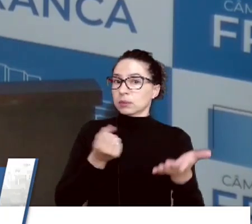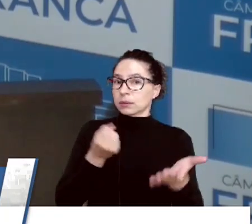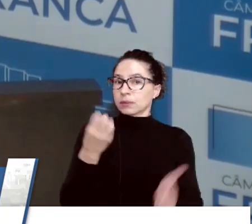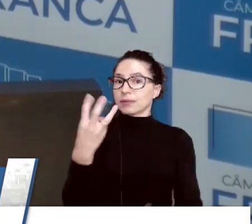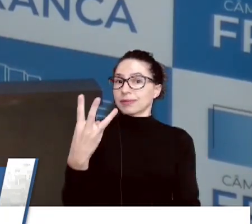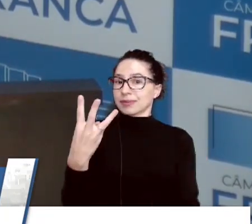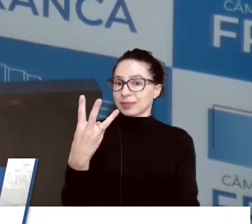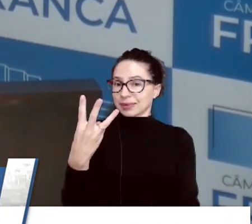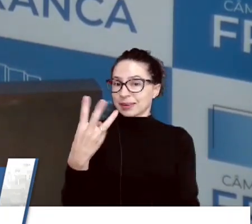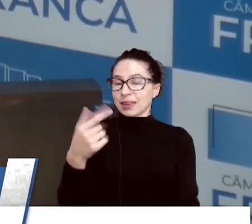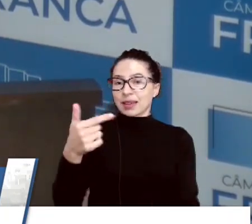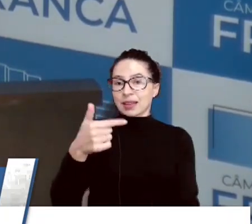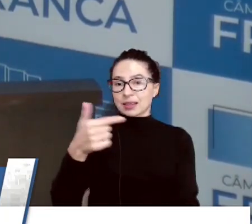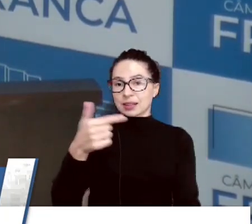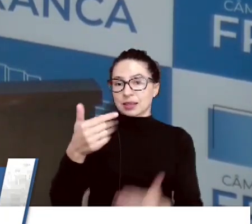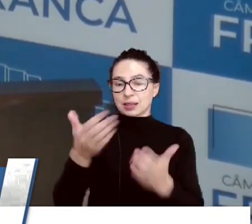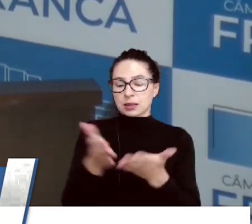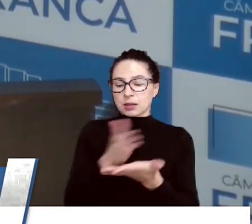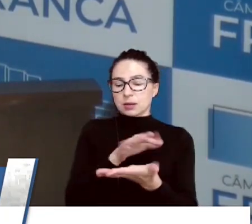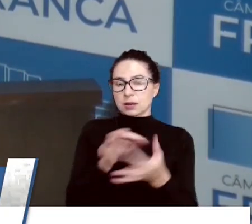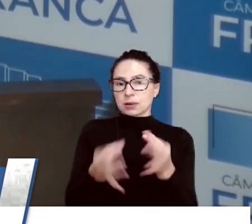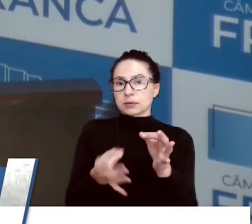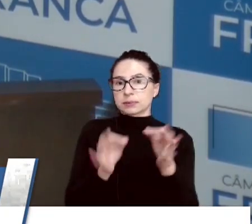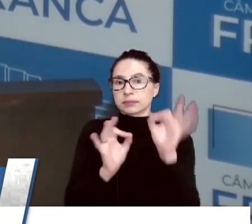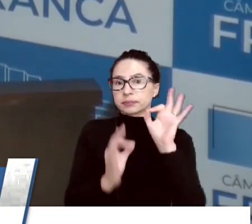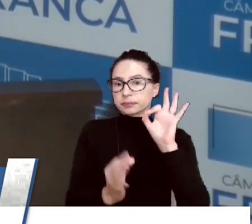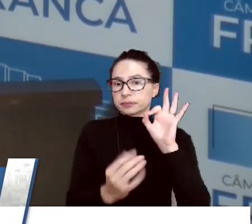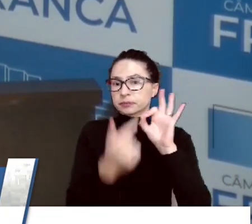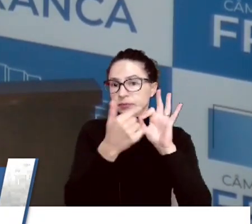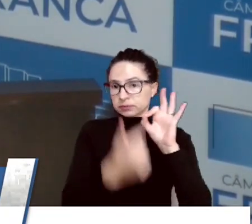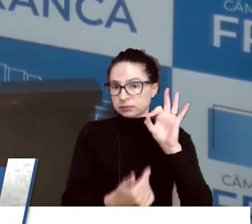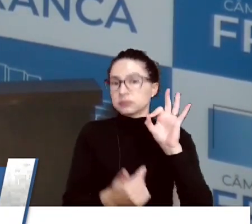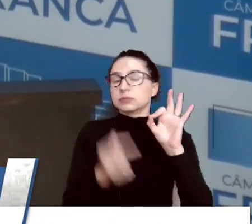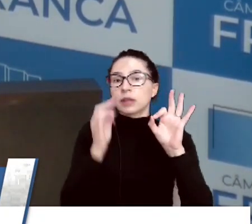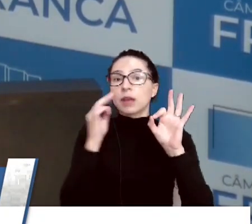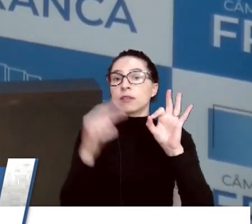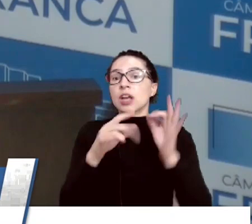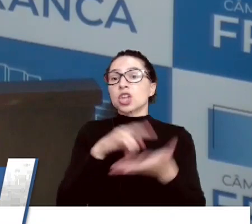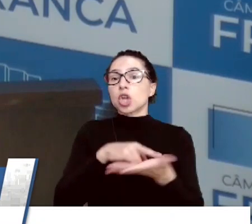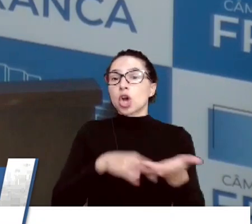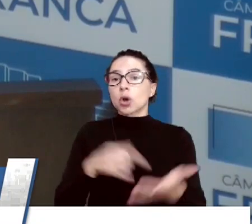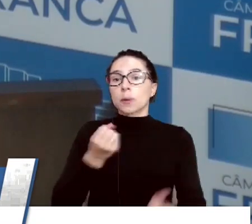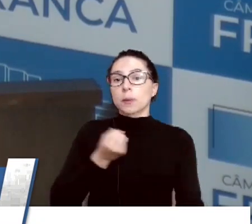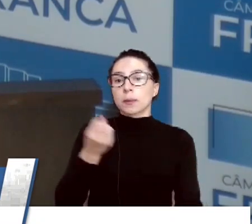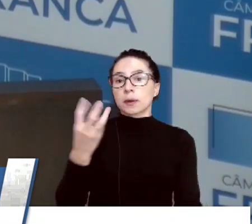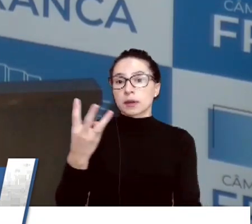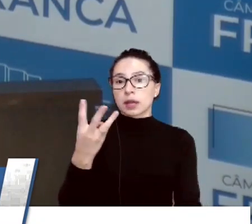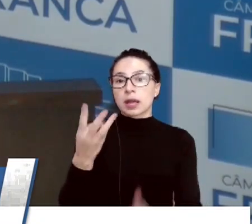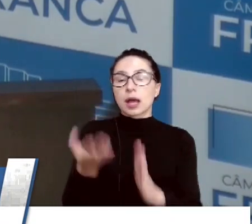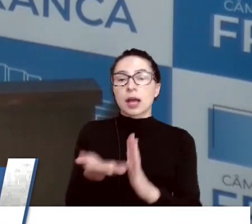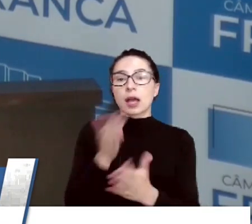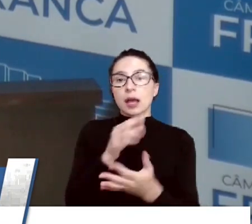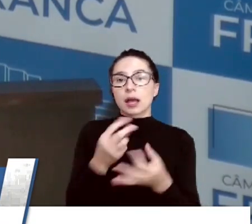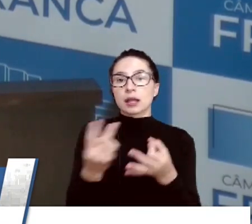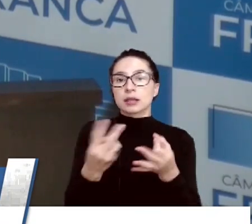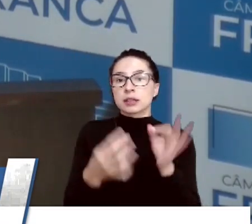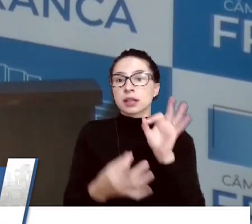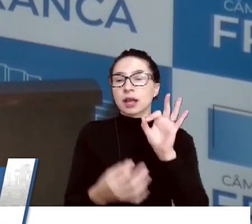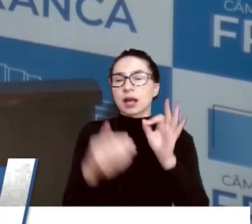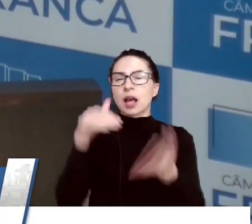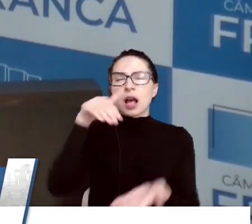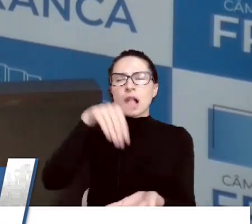na segunda página, observem aí para vocês verem, documento 3, segunda página, lá